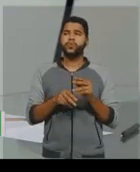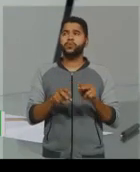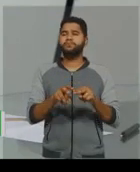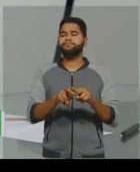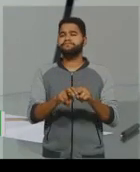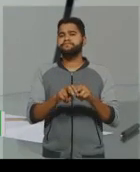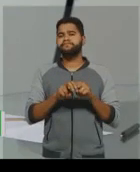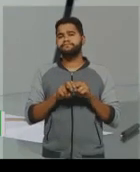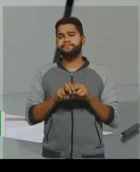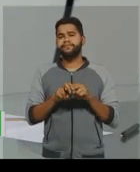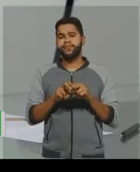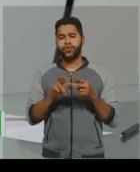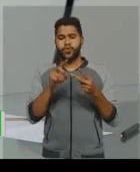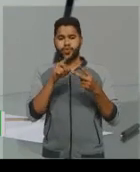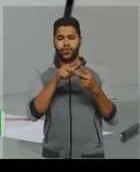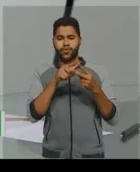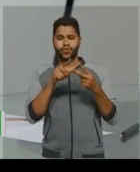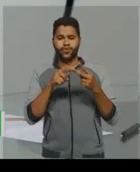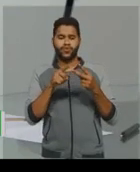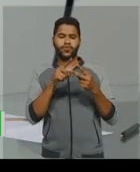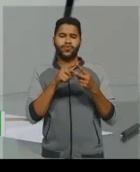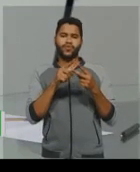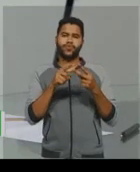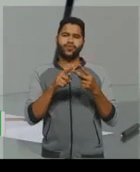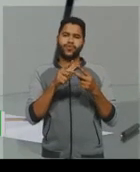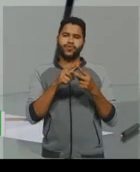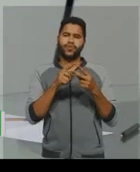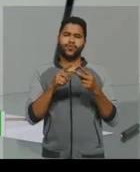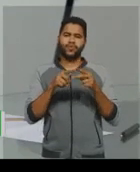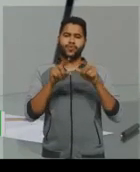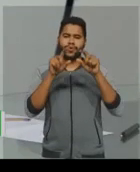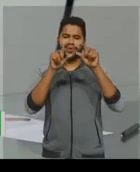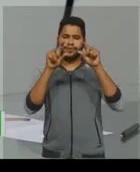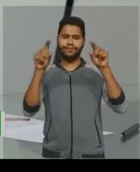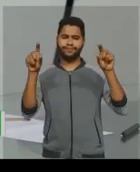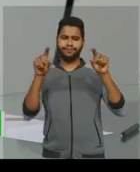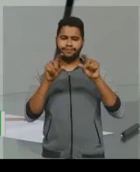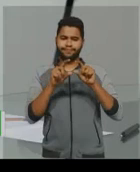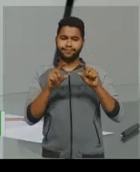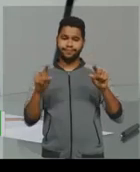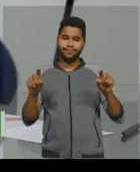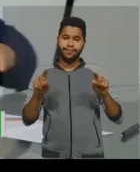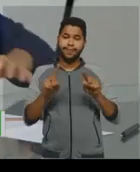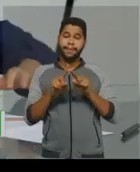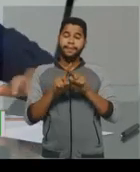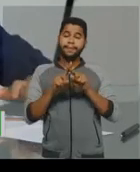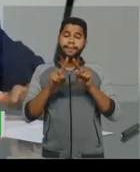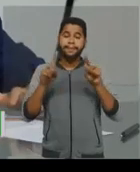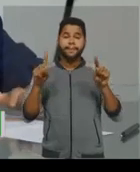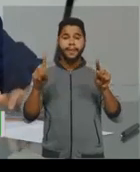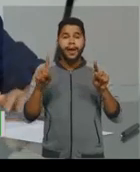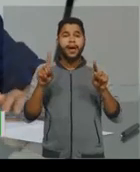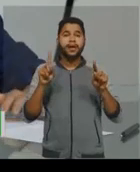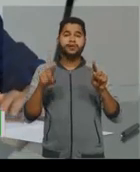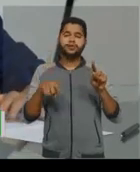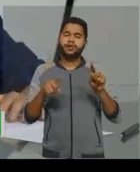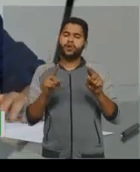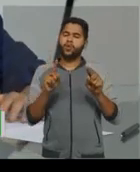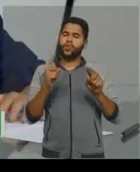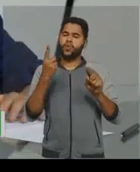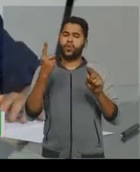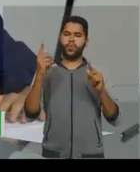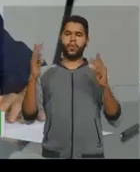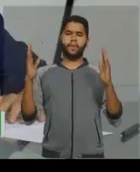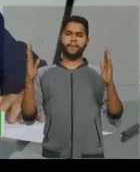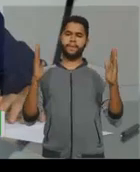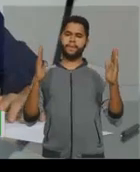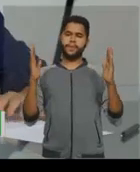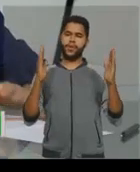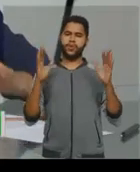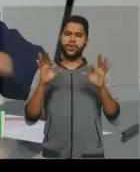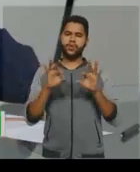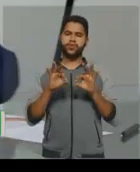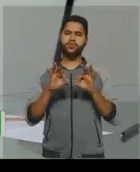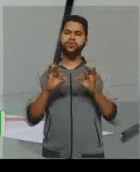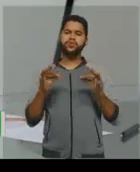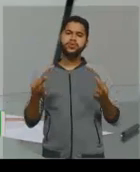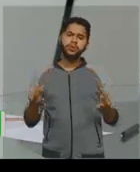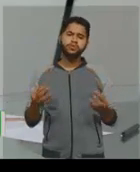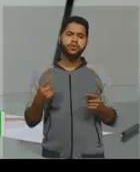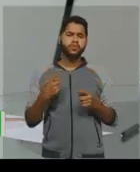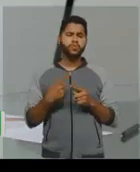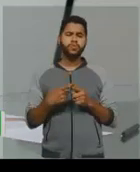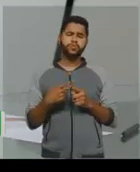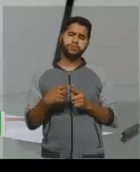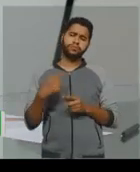por 2 orações, Mas, geralmente, é um período só, um período simples. Por que ele